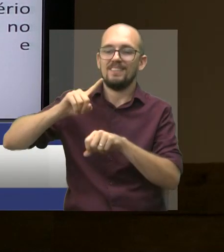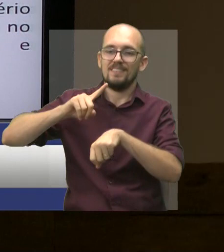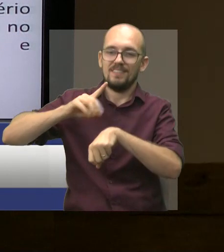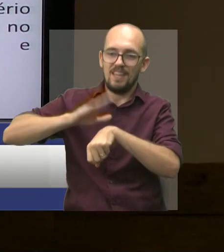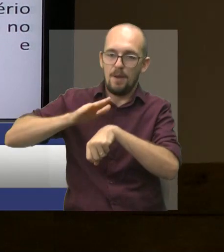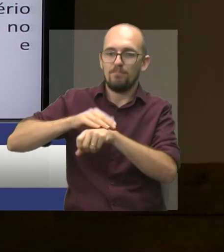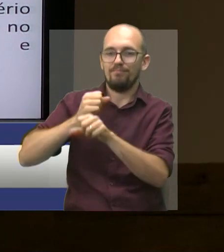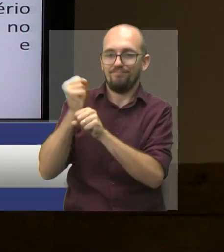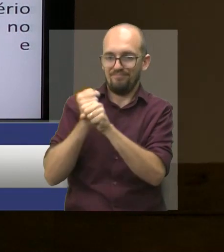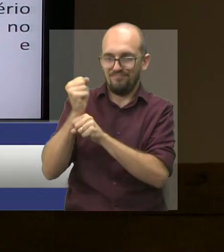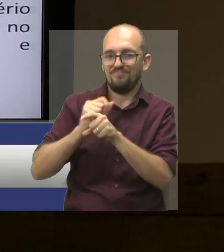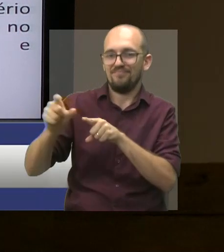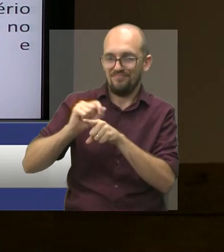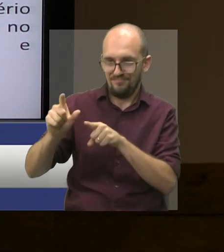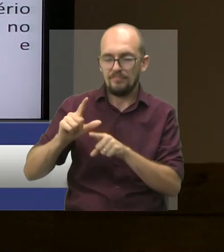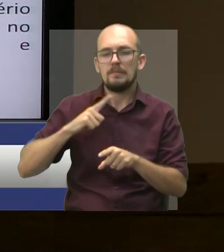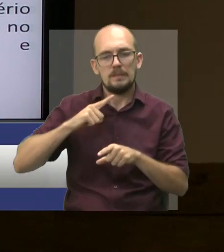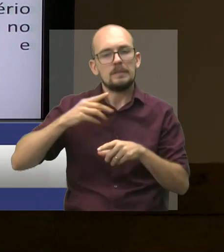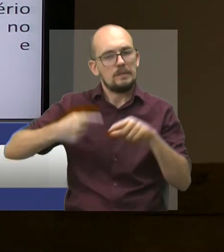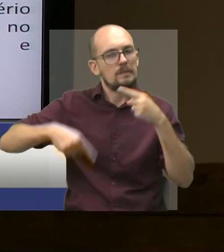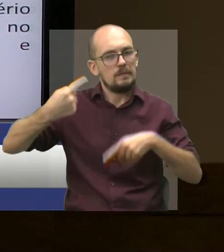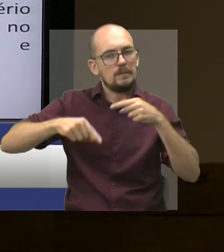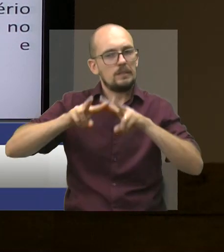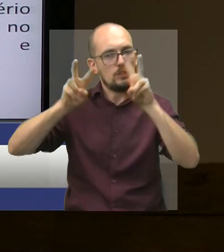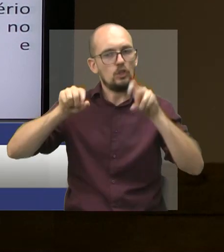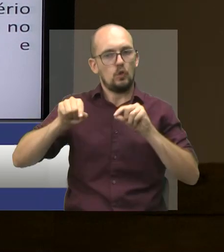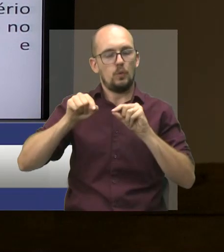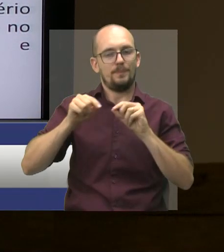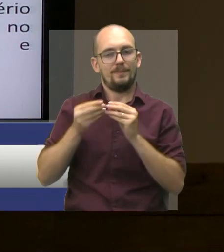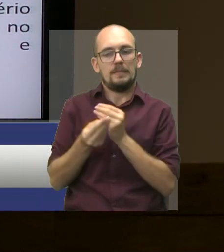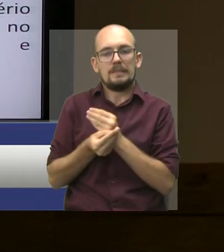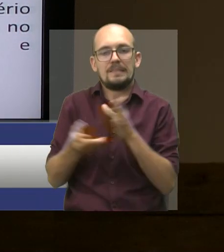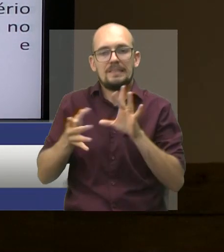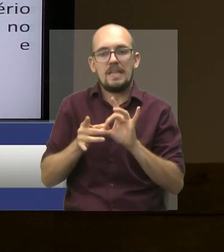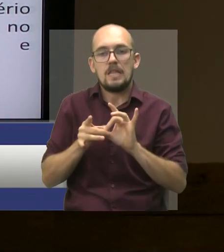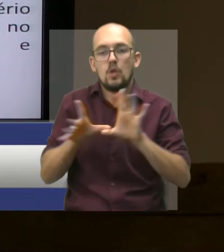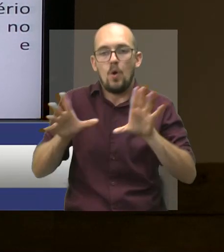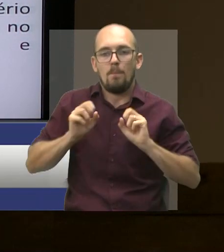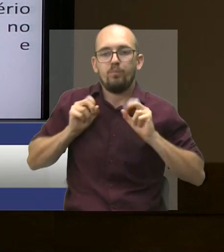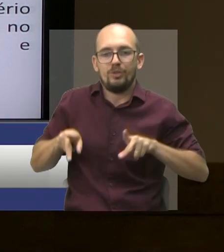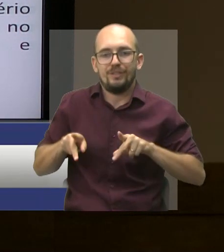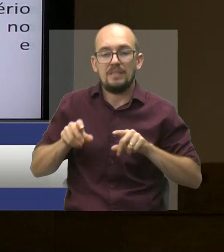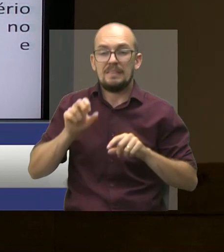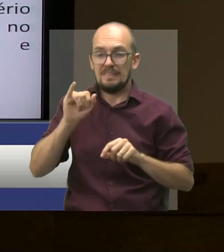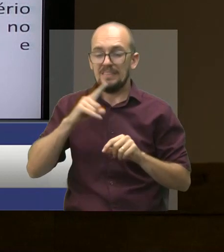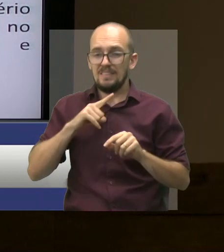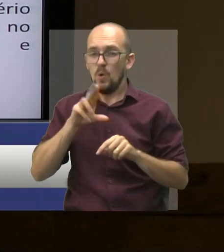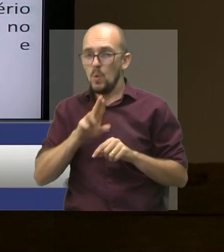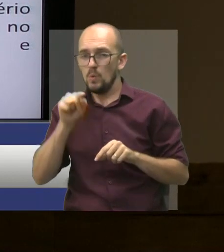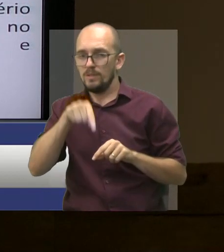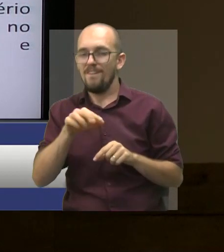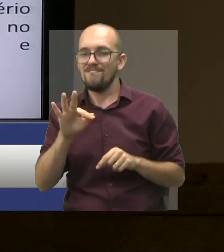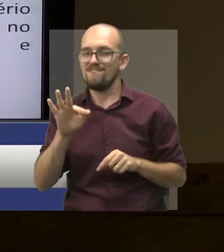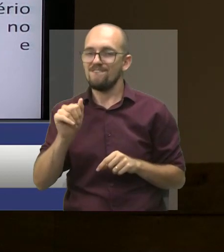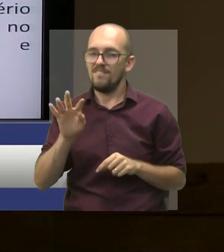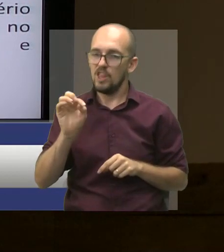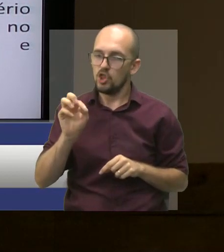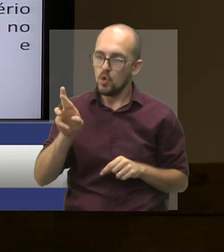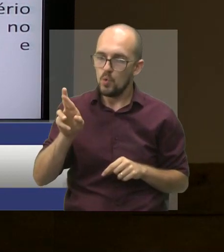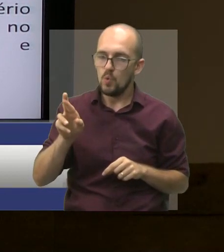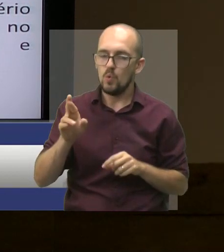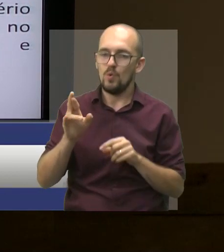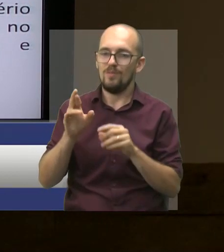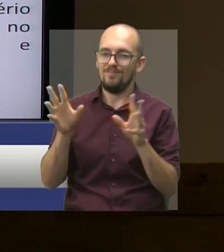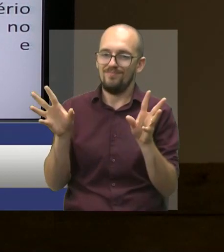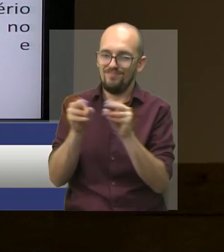grande na Justiça sobre a concessão dessas aposentadorias com aplicação ou não do fator previdenciário,